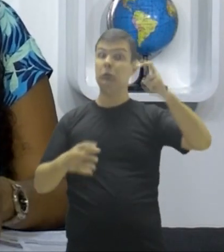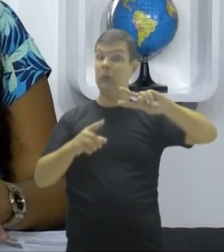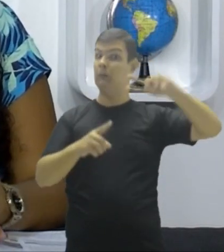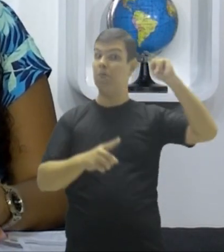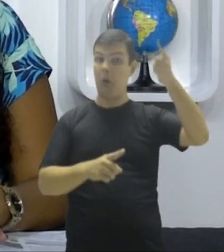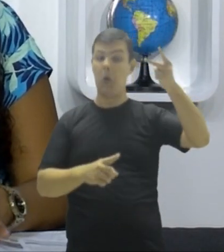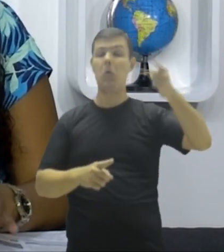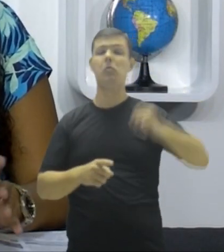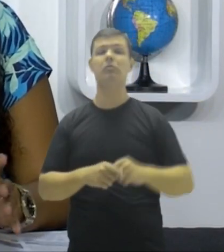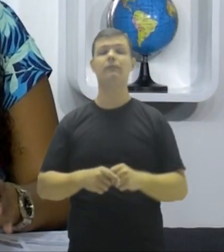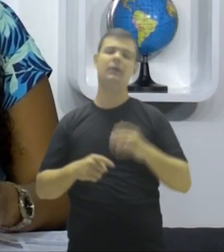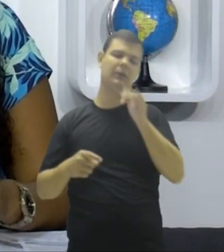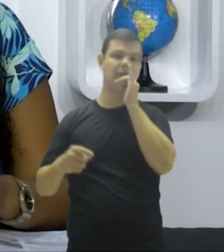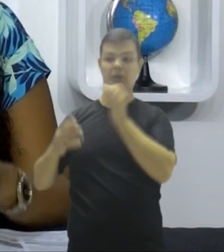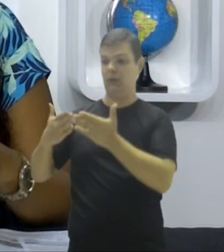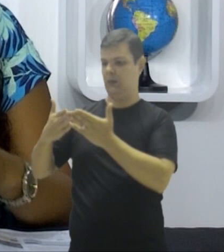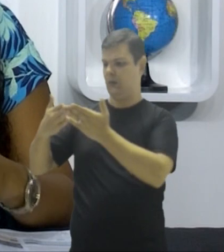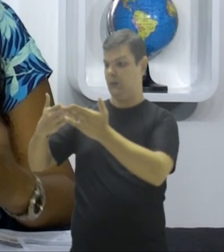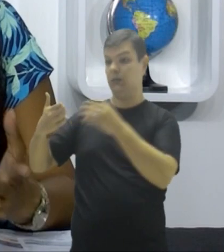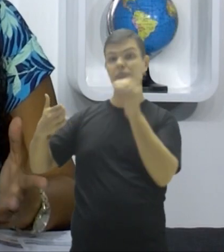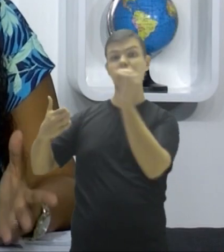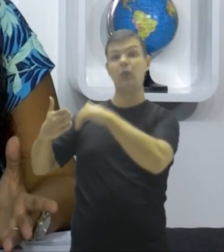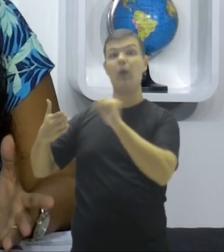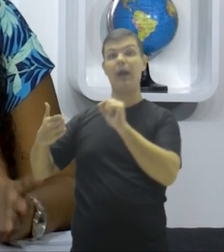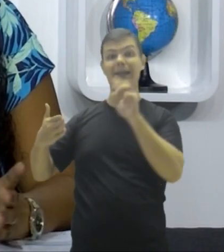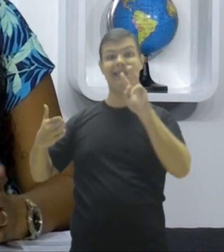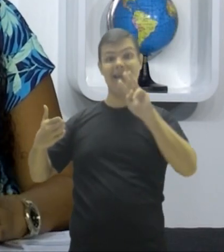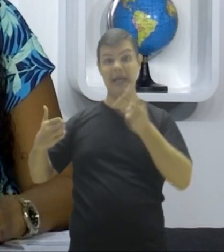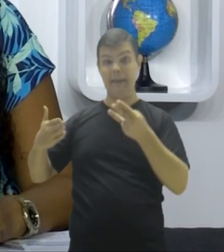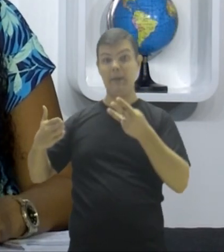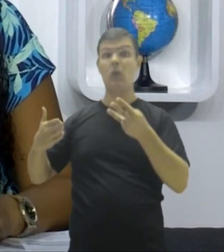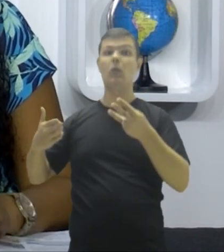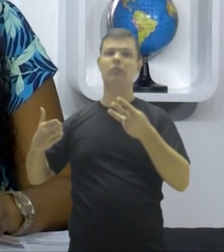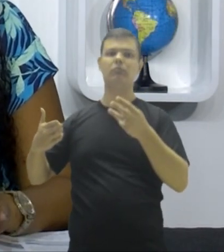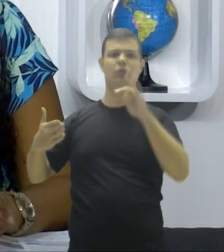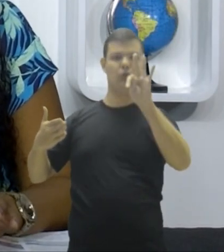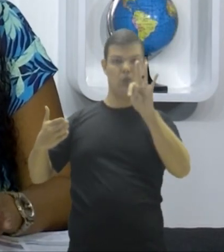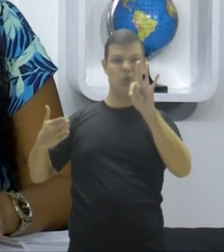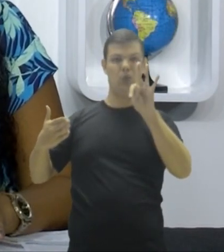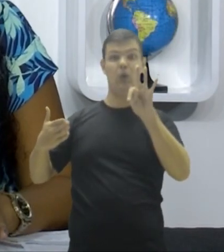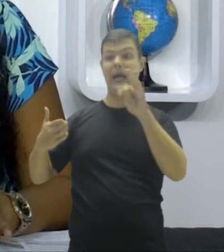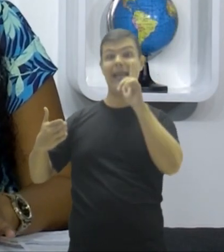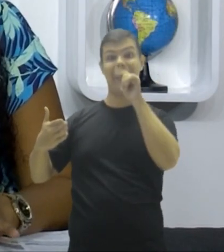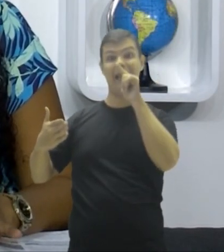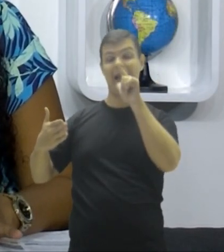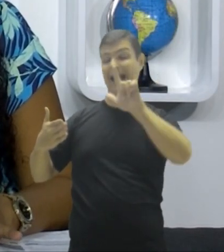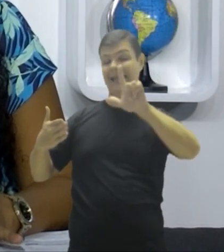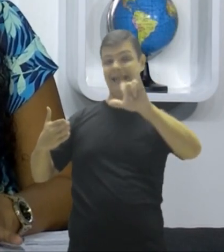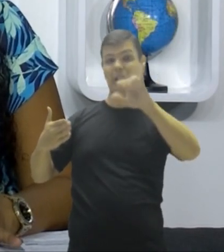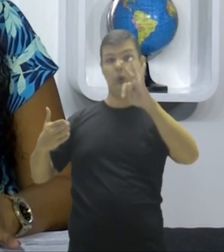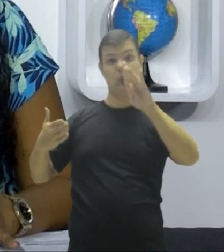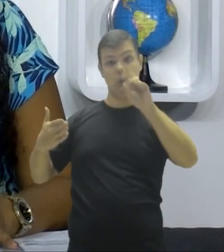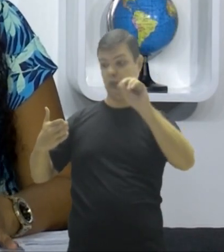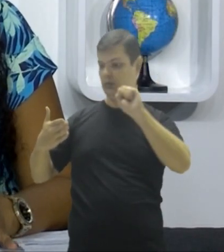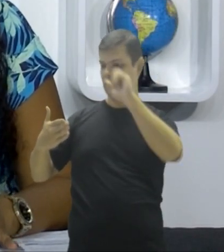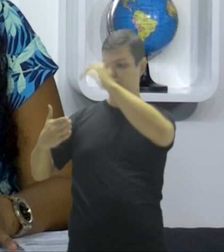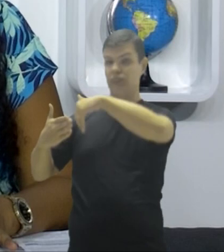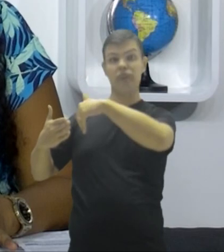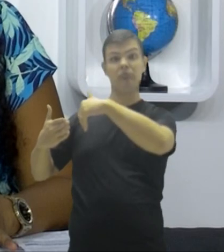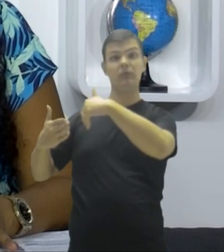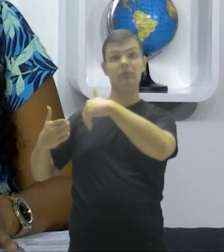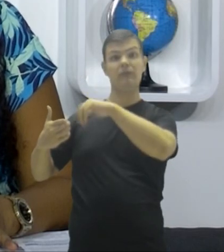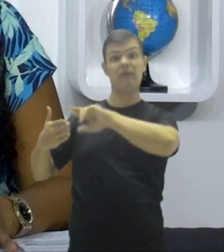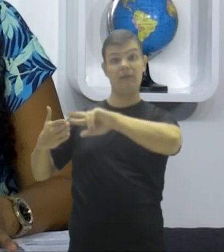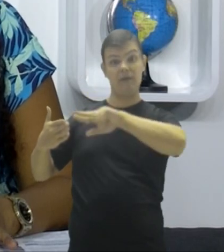um navio cargueiro pode transportar até 3.000 toneladas de litros, né? Até 3.000 litros